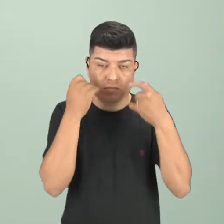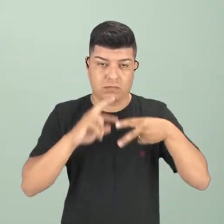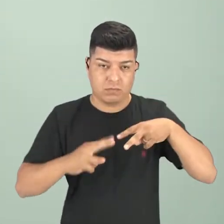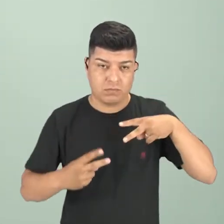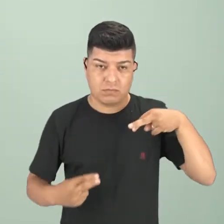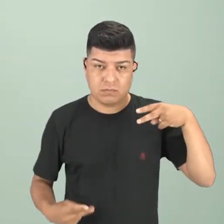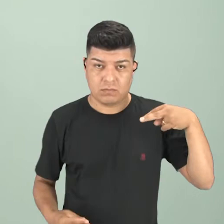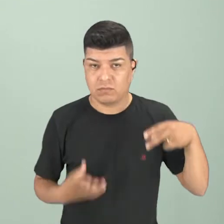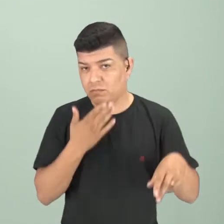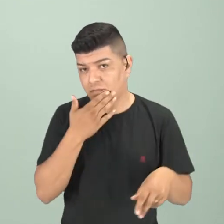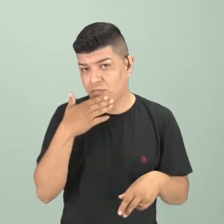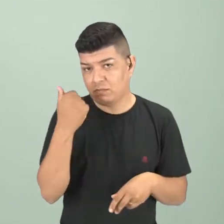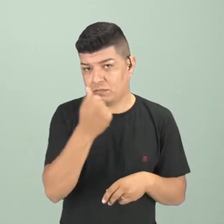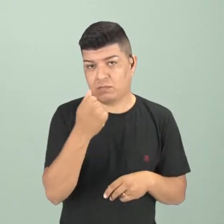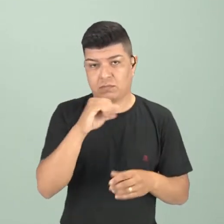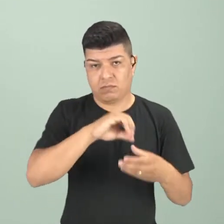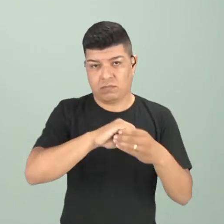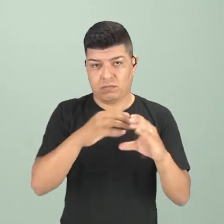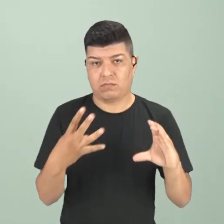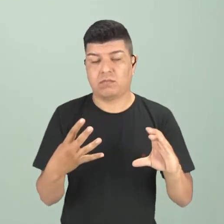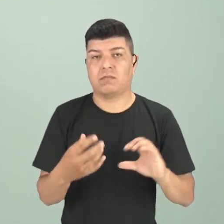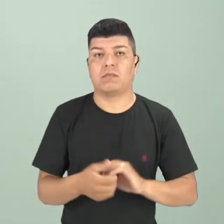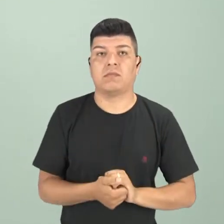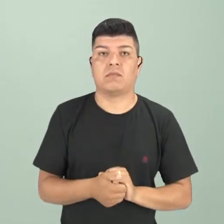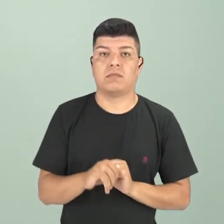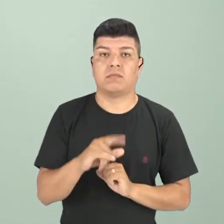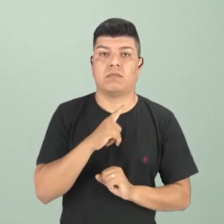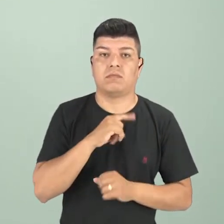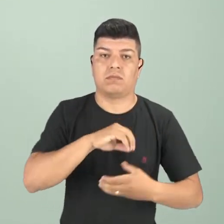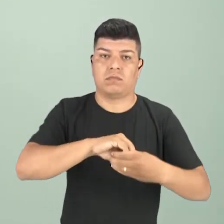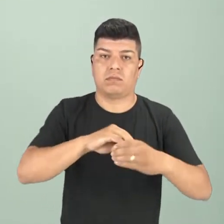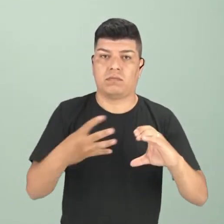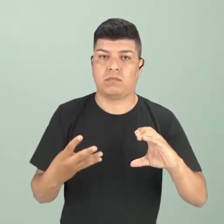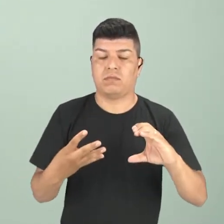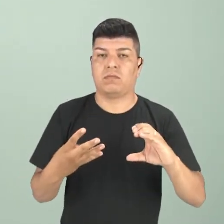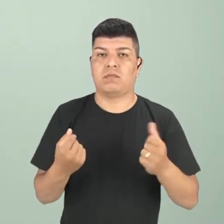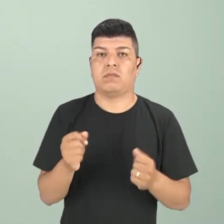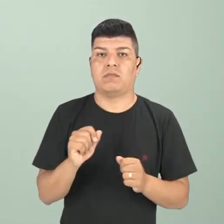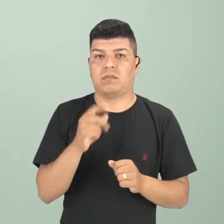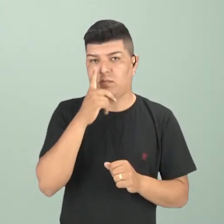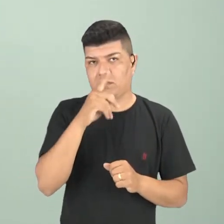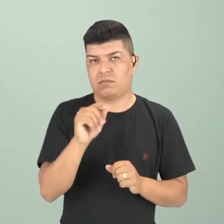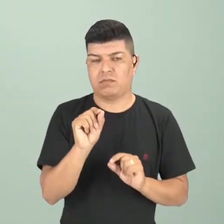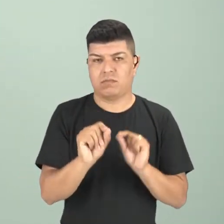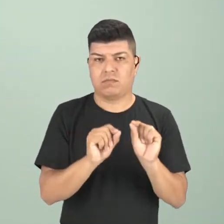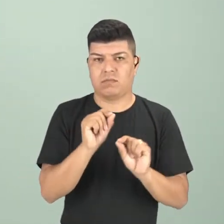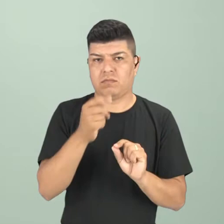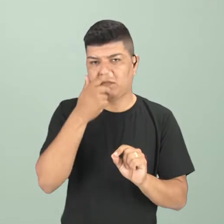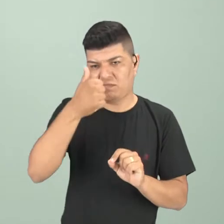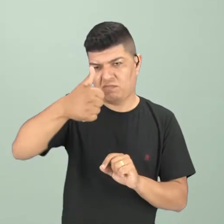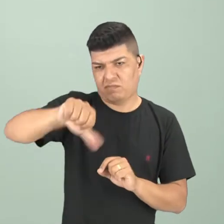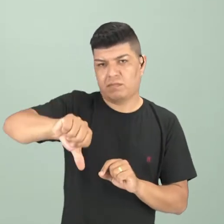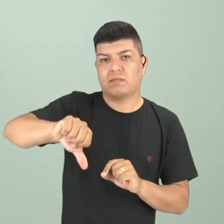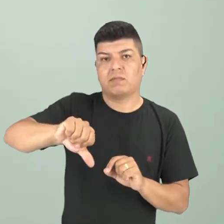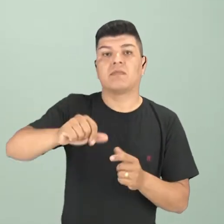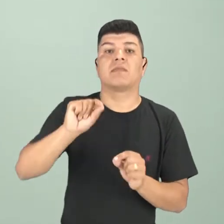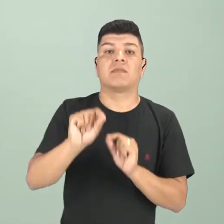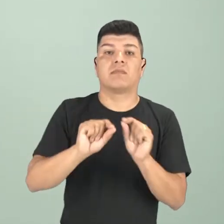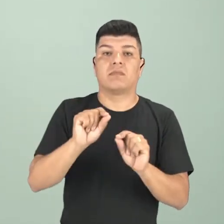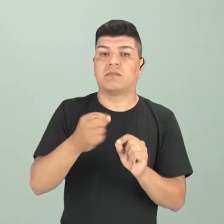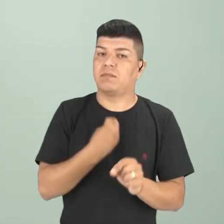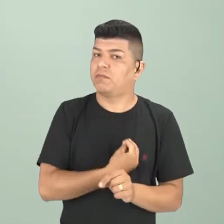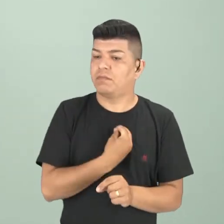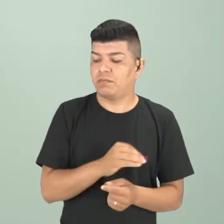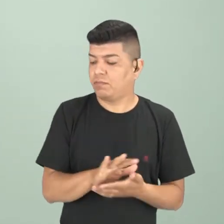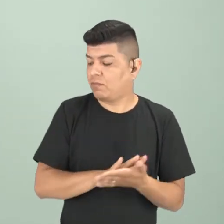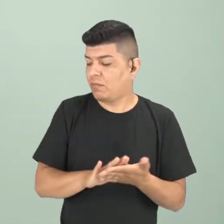cruzando colocando informações genéricas e aprimorando as suas características se eu tenho uma característica que é